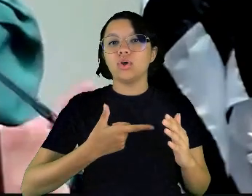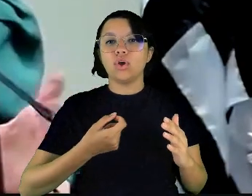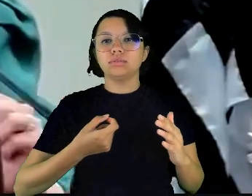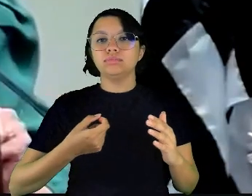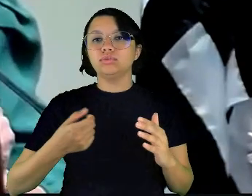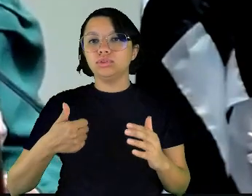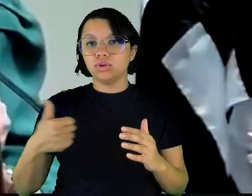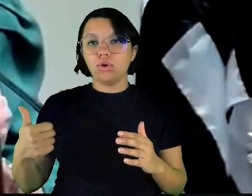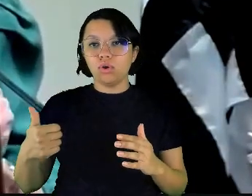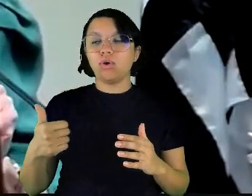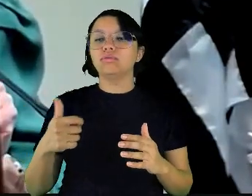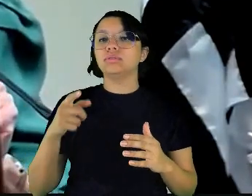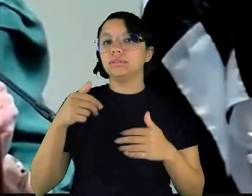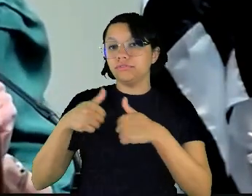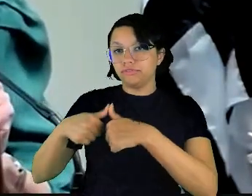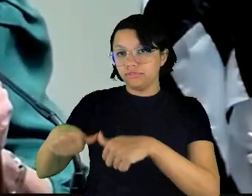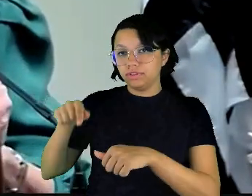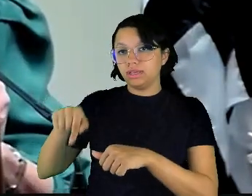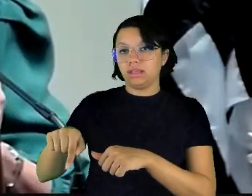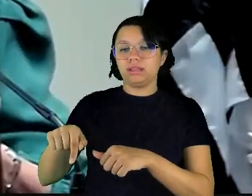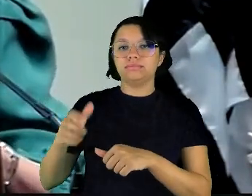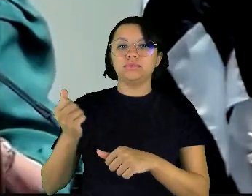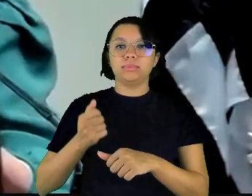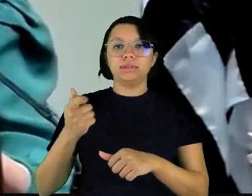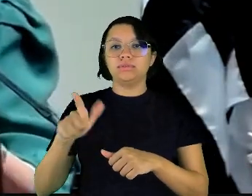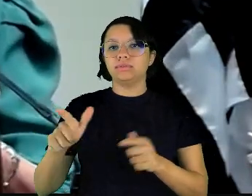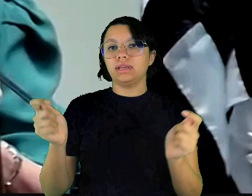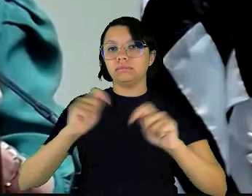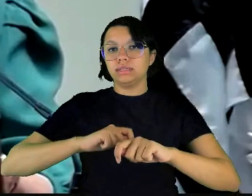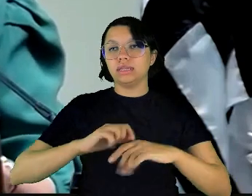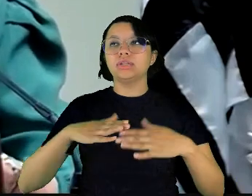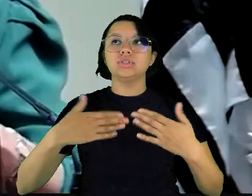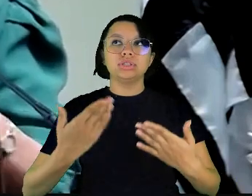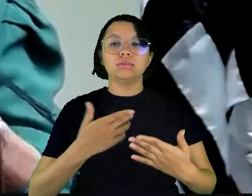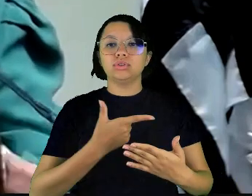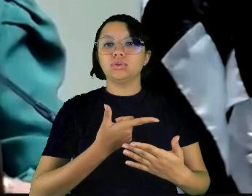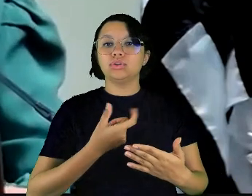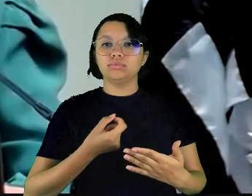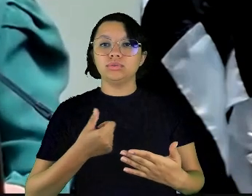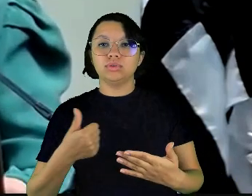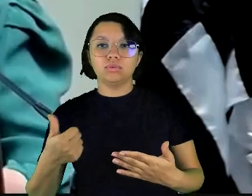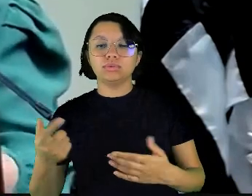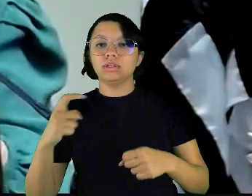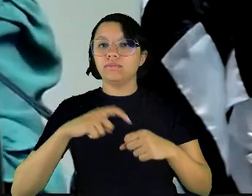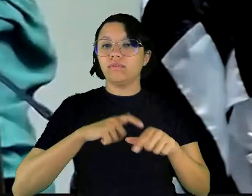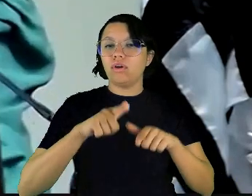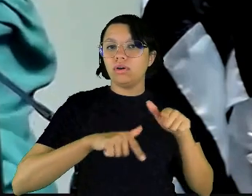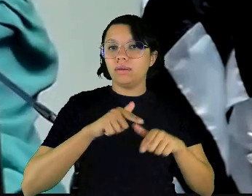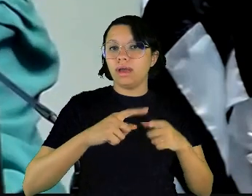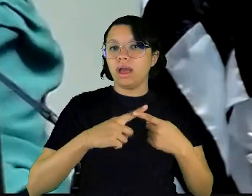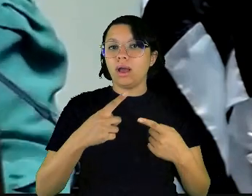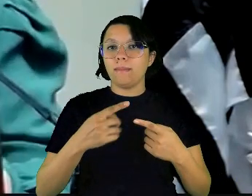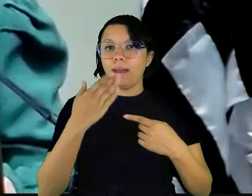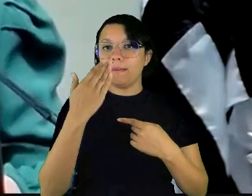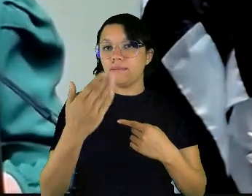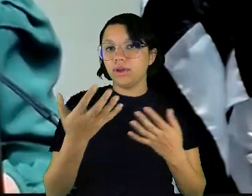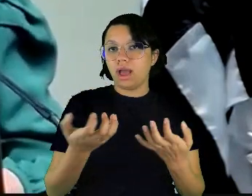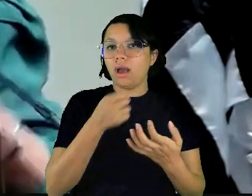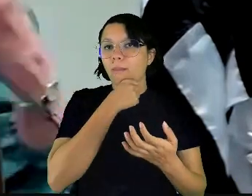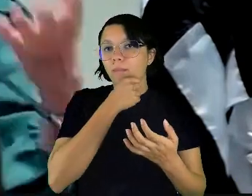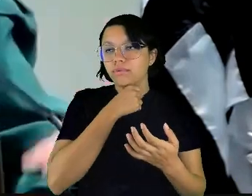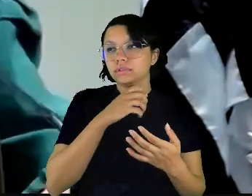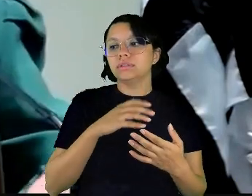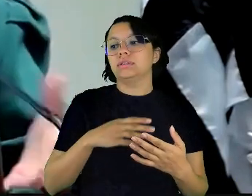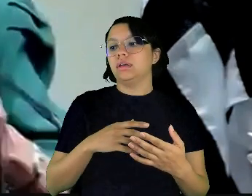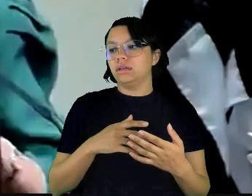ele fica lá no benefício de incapacidade. E aí, em 2011, ele volta a trabalhar, mais para frente quer se